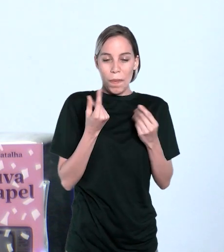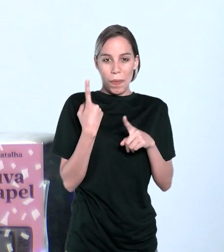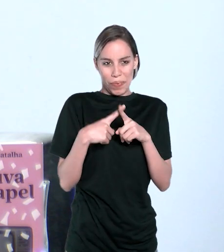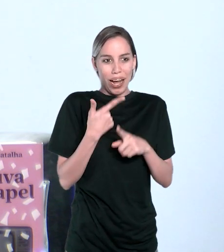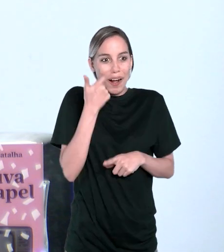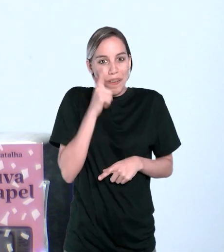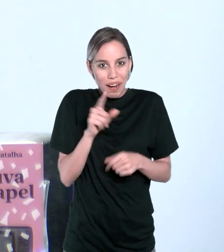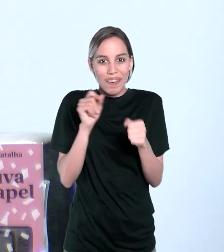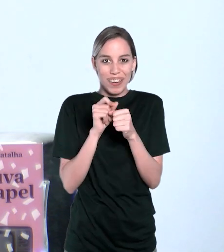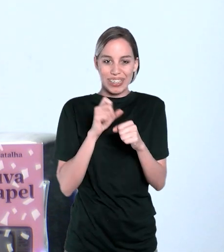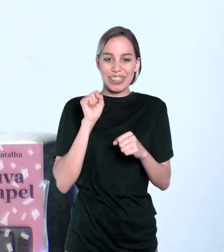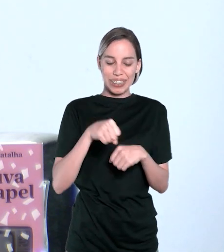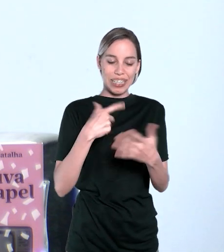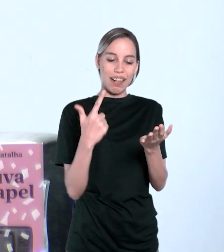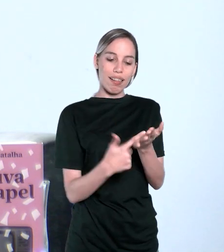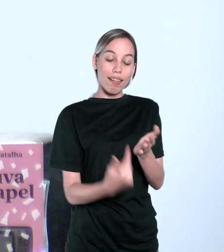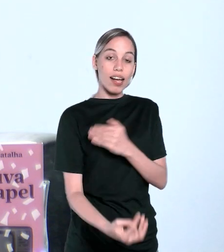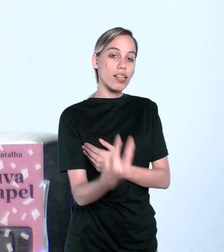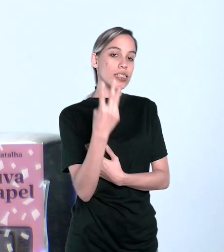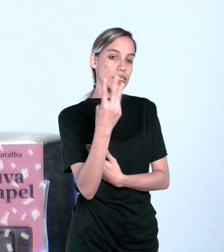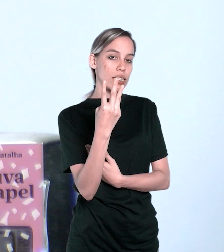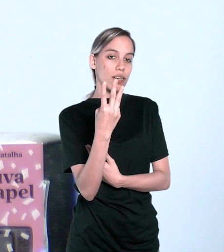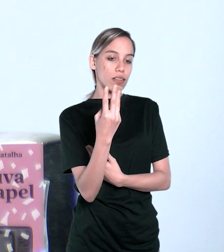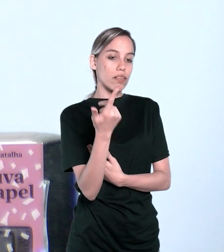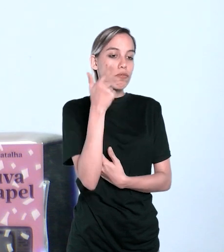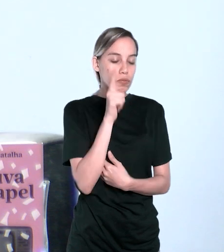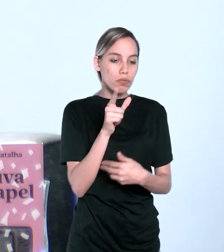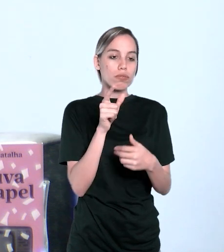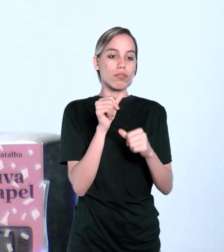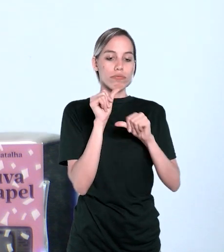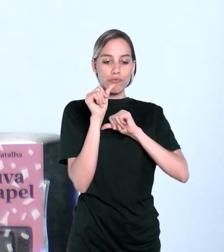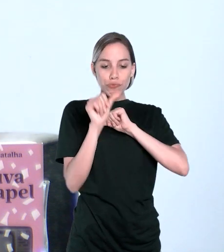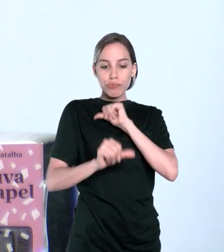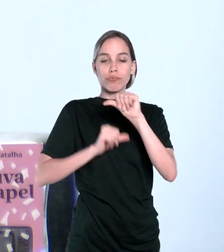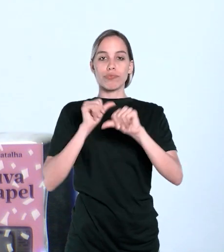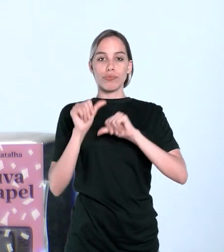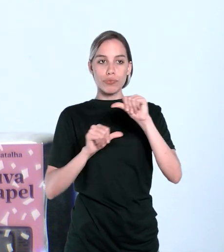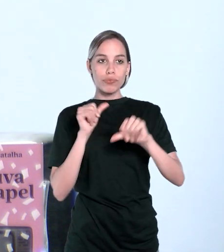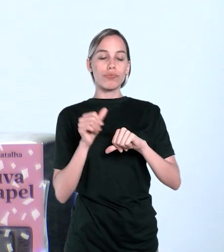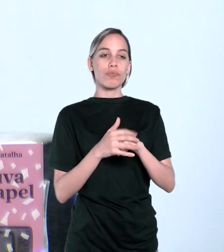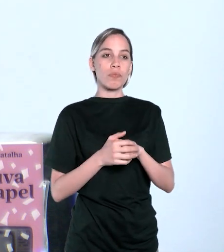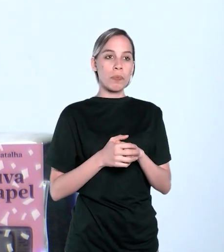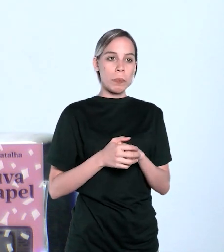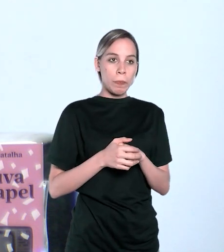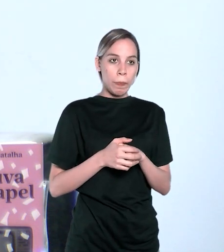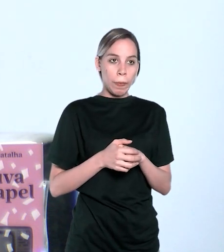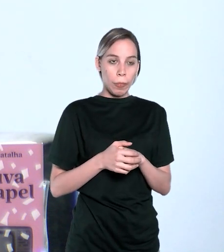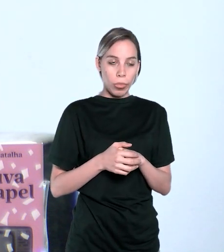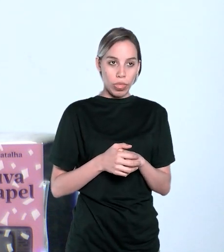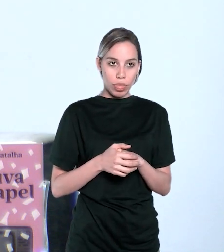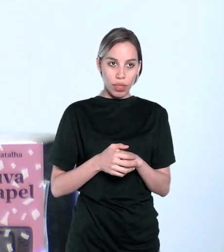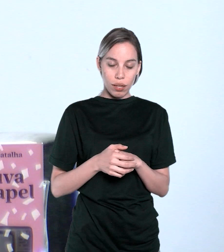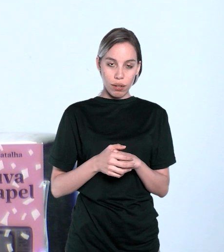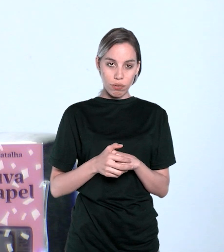coleção do Pasquim em livro, e reeditamos nessa coleção Ivan Lessa, Milor Fernandes, Enfio,